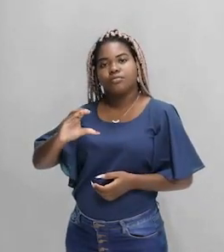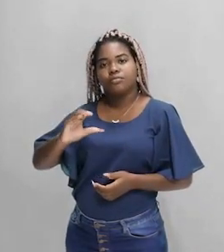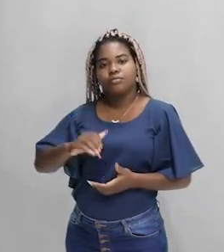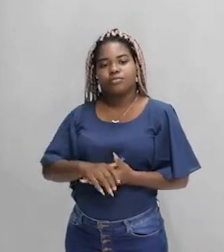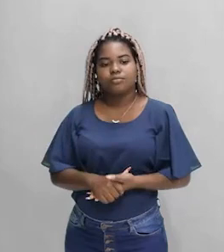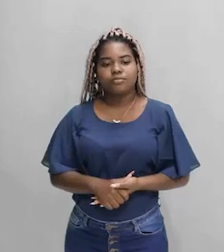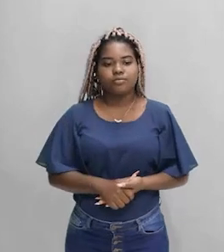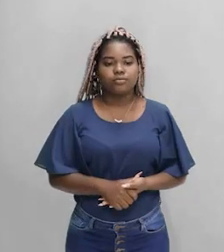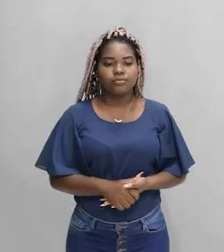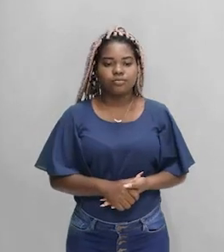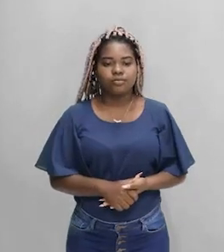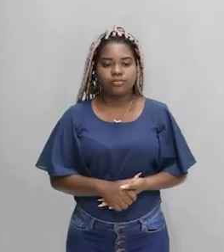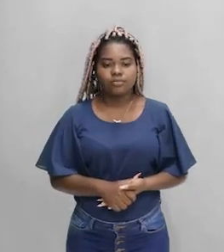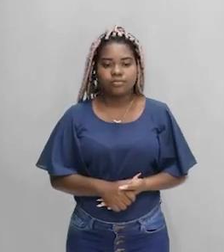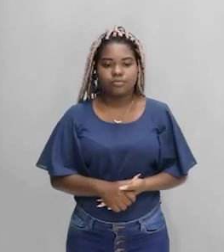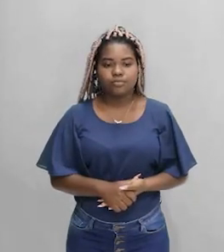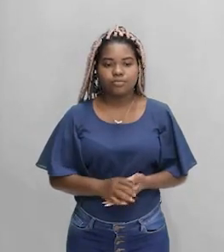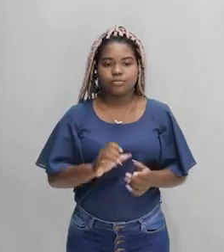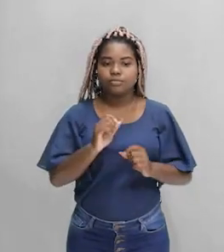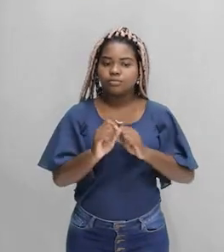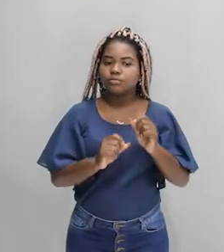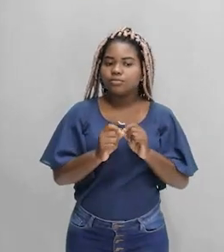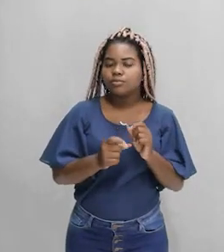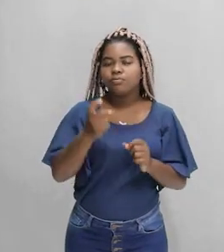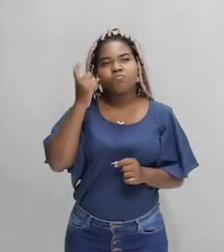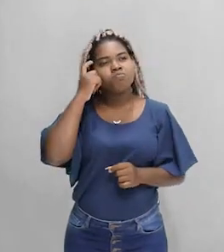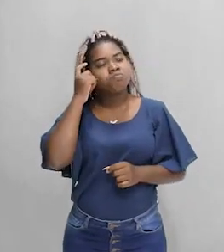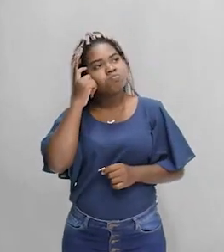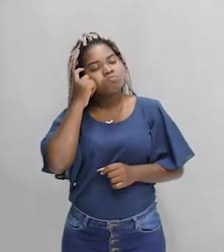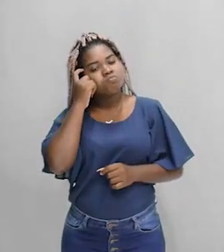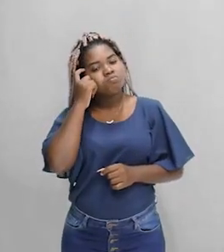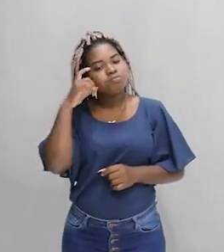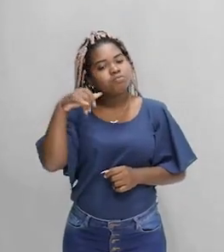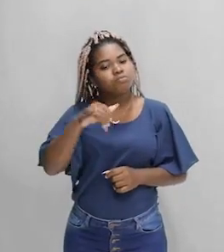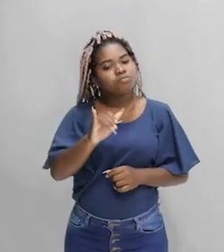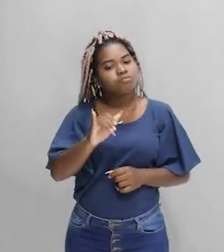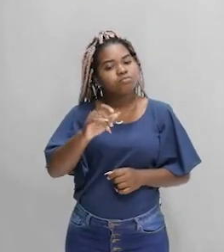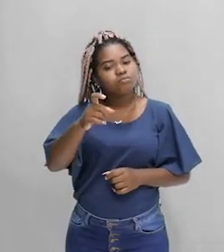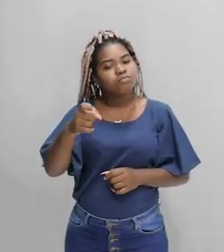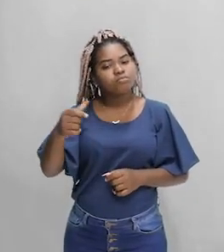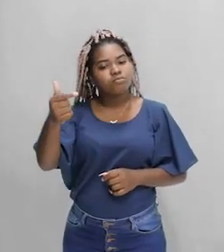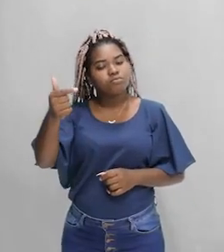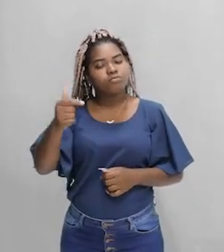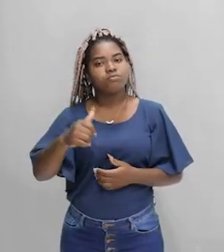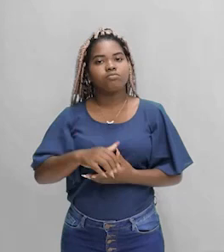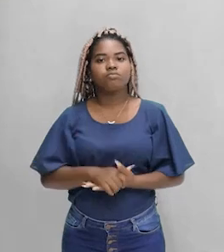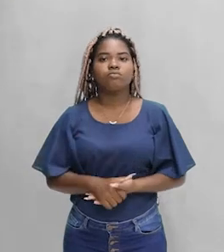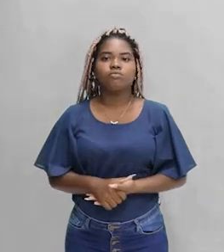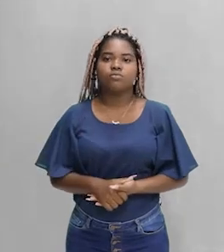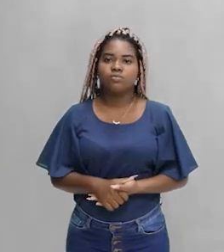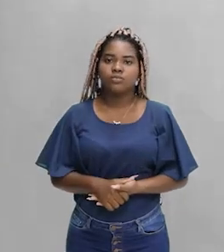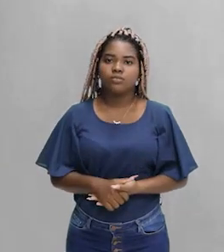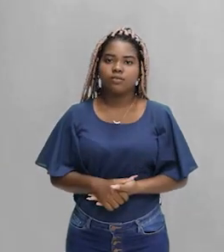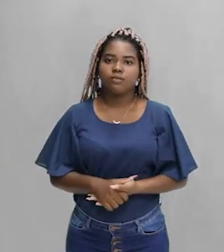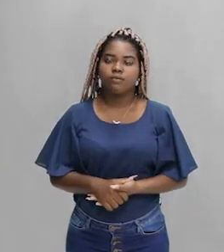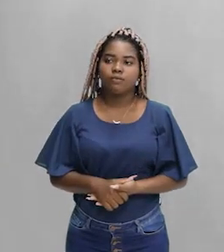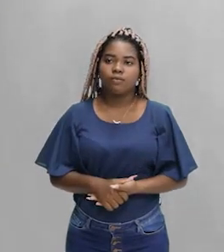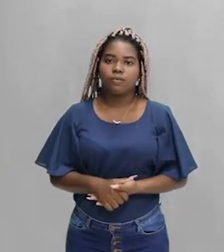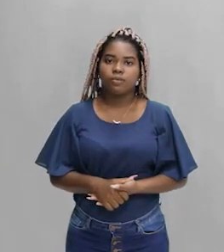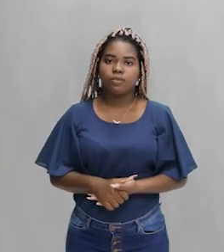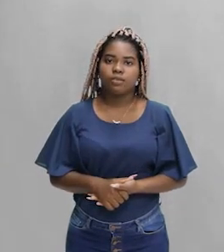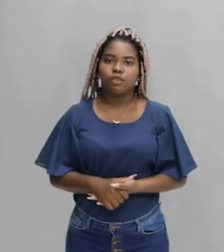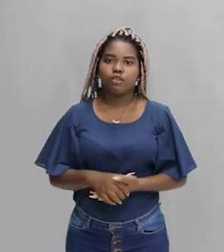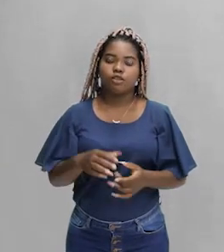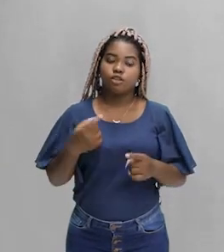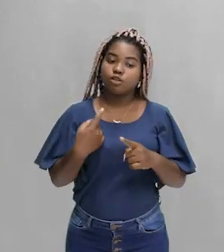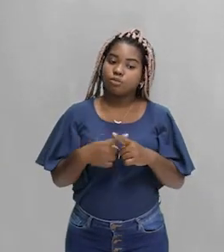C. E aí, gente, o que você acha? Olha só, y igual a x ao quadrado. O negócio inverteu, né? Por